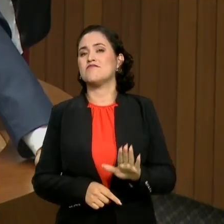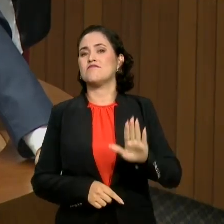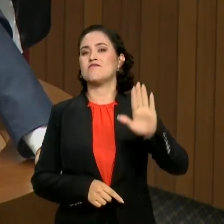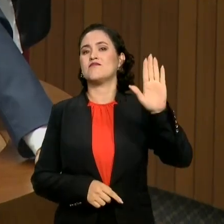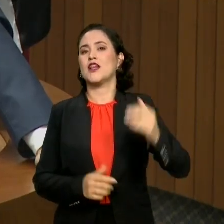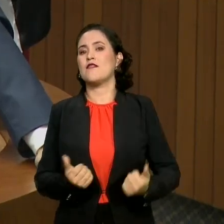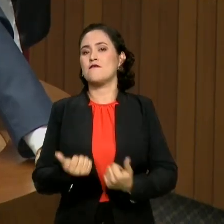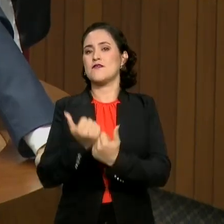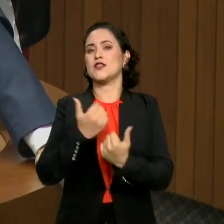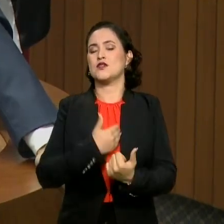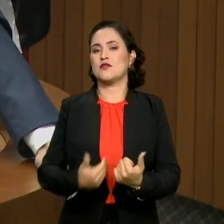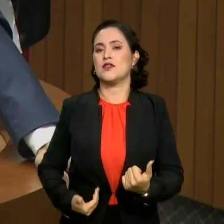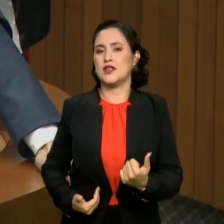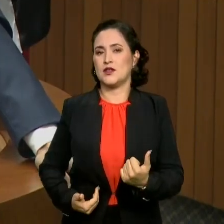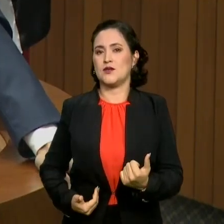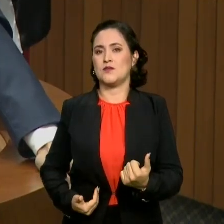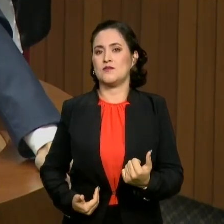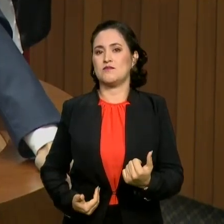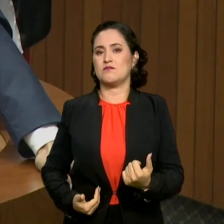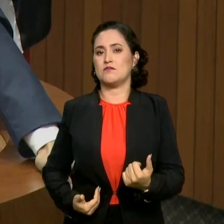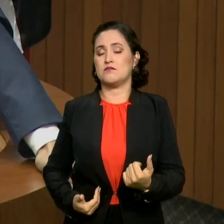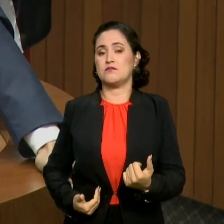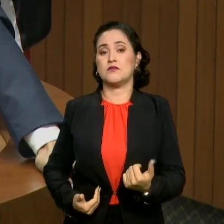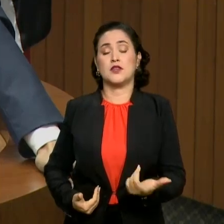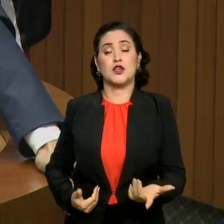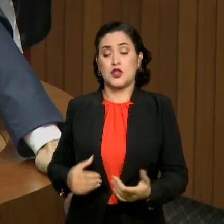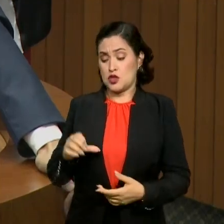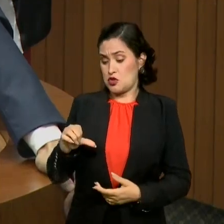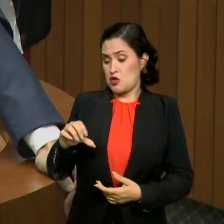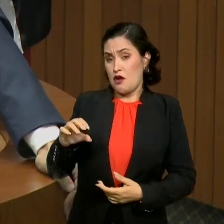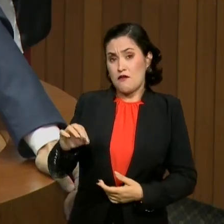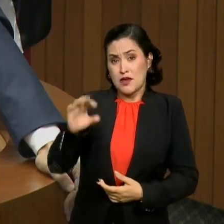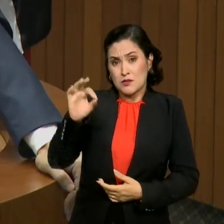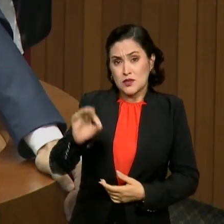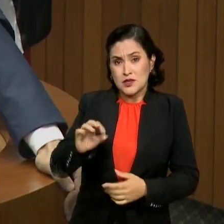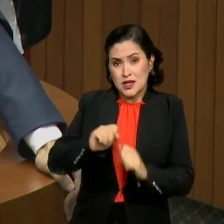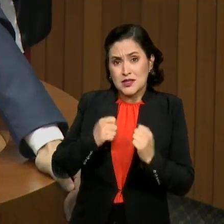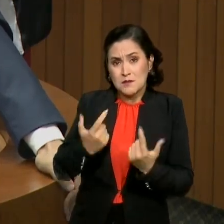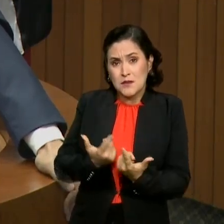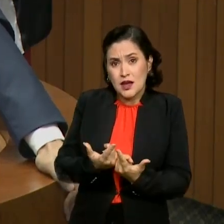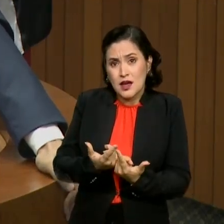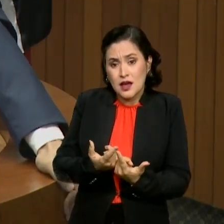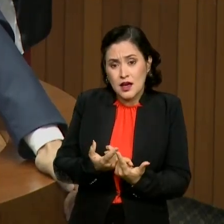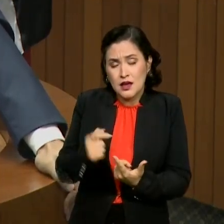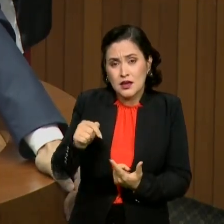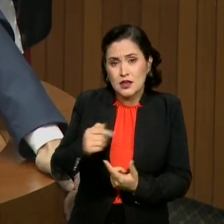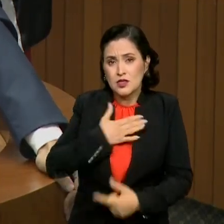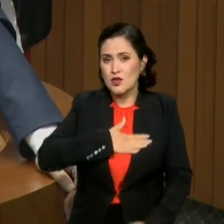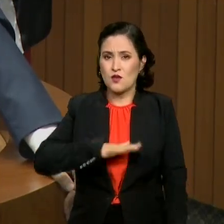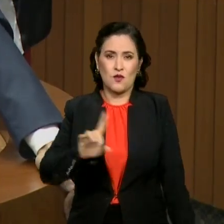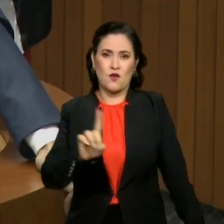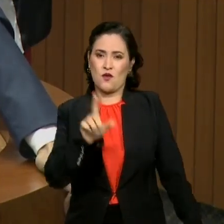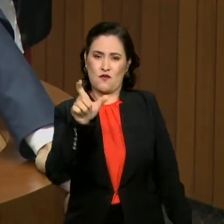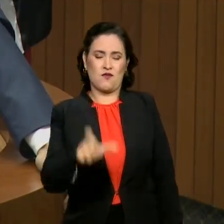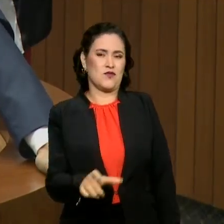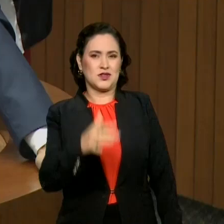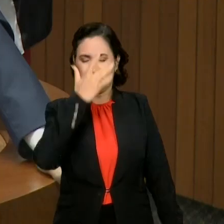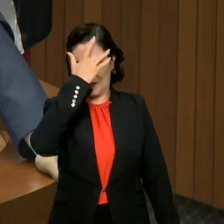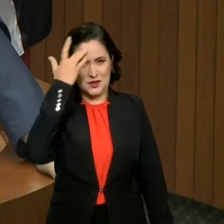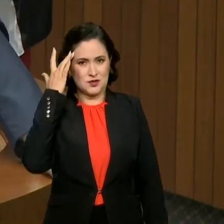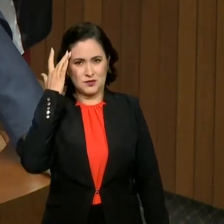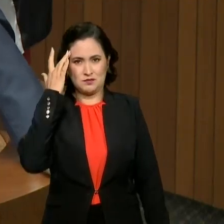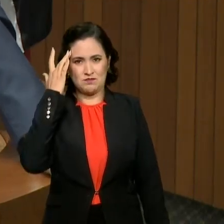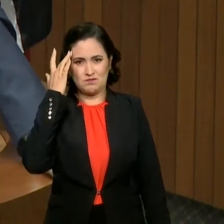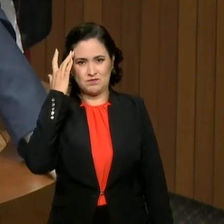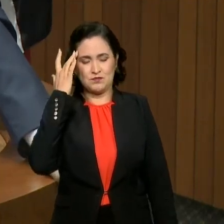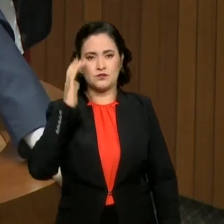Excelência como pessoa aqui. Eu ainda gosto. Eu vou do fundo do coração. Eu estou falando isso aqui, mas eu gosto. Aí vai dizer